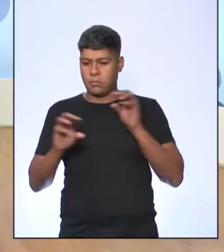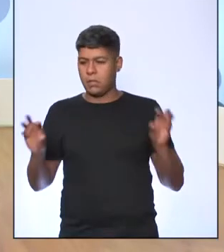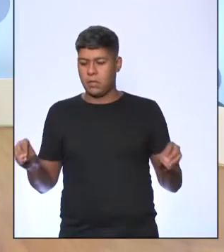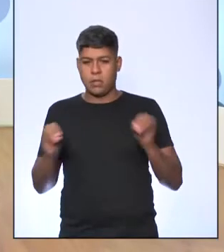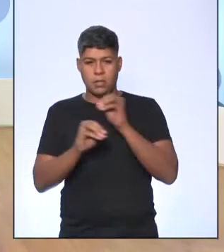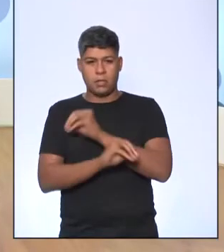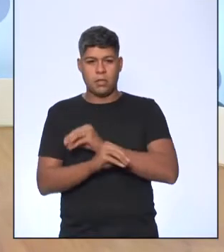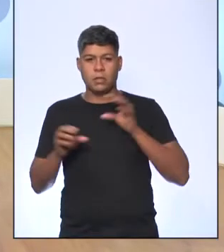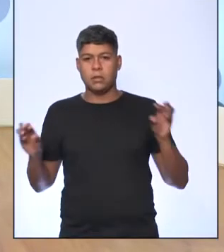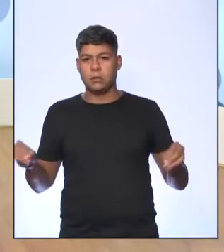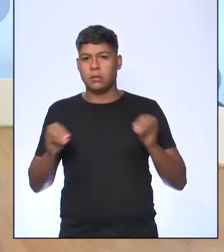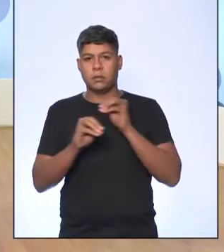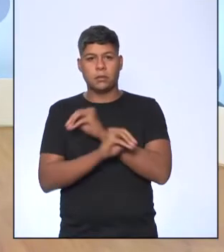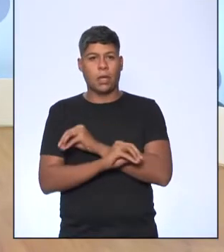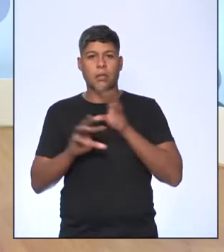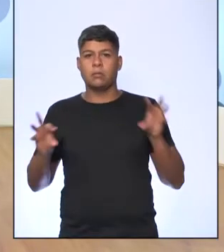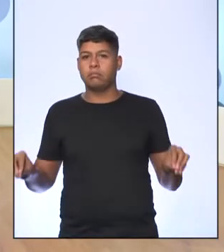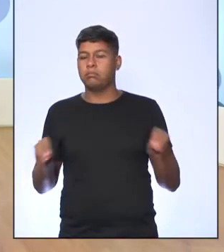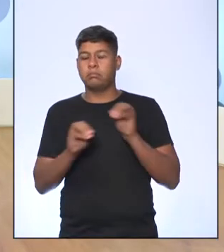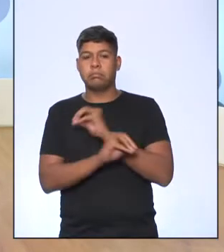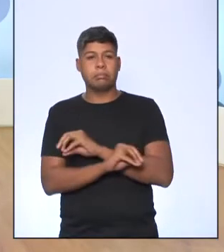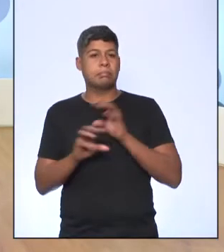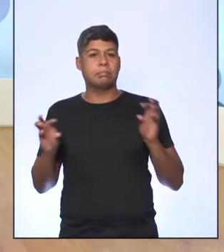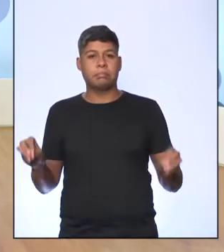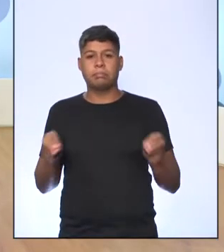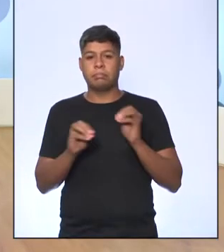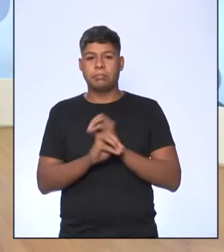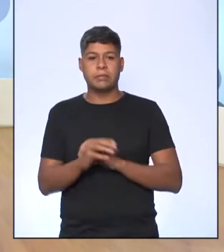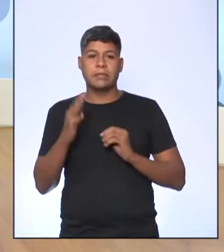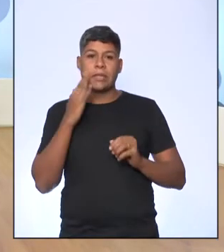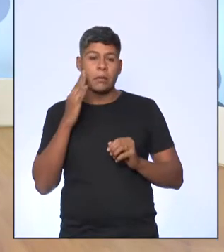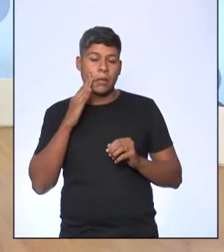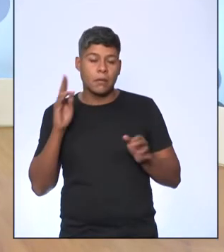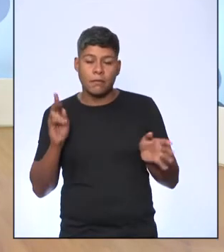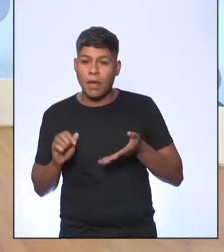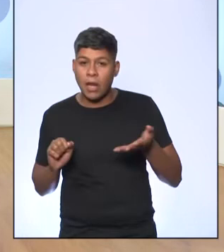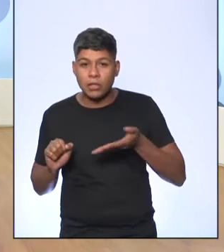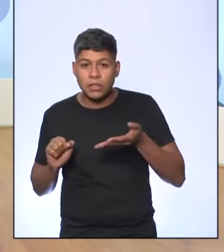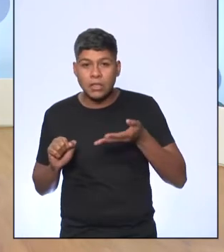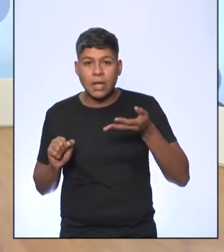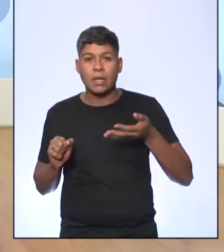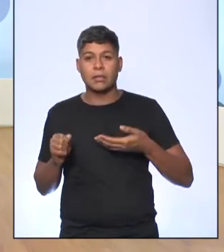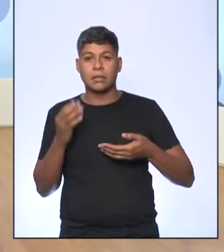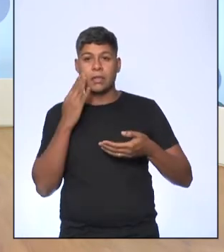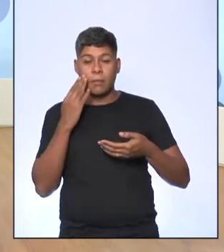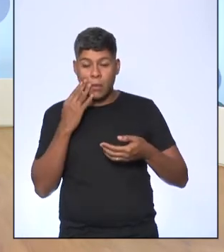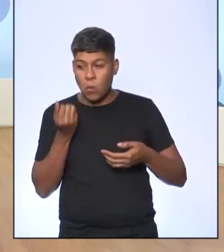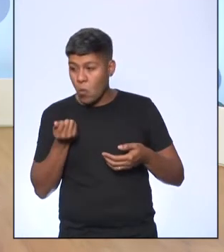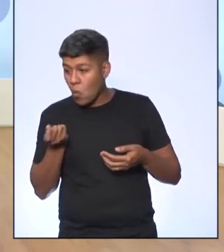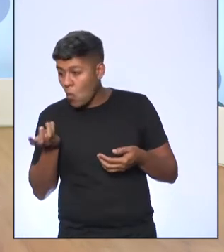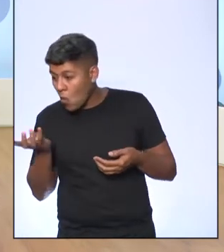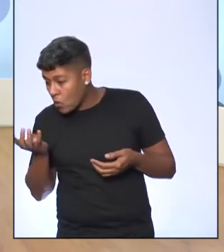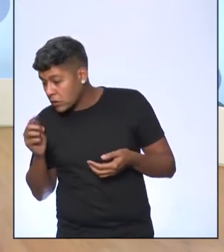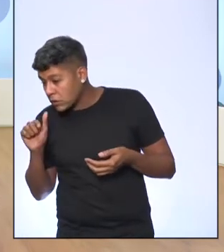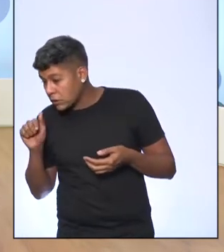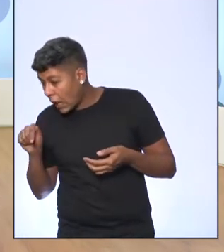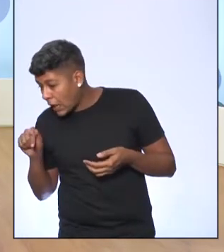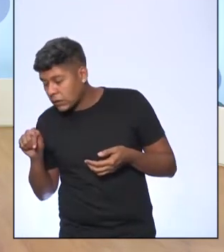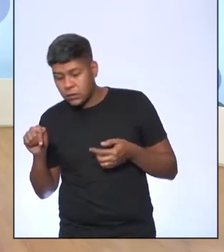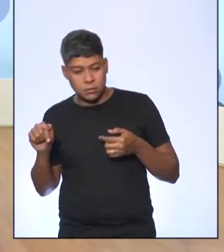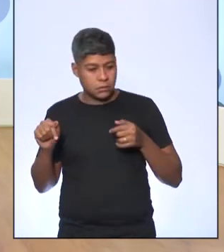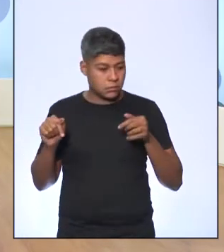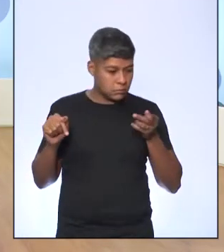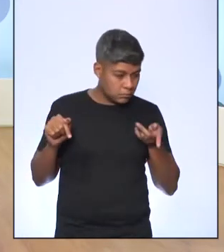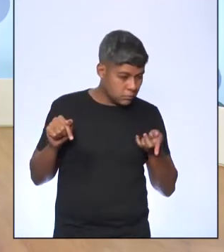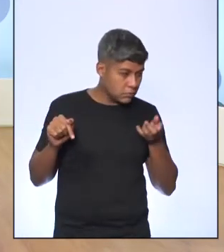ficar fazendo isso o dia todo. Se eu fizer na mesma velocidade, quando eu for contar, no primeiro pote eu não vou continuar